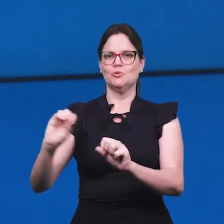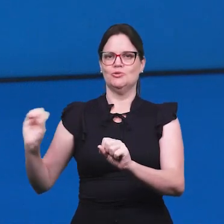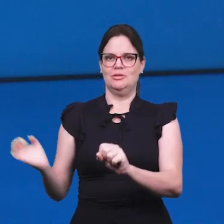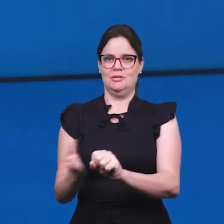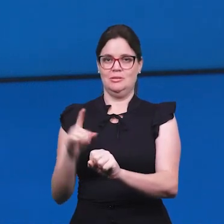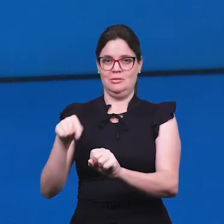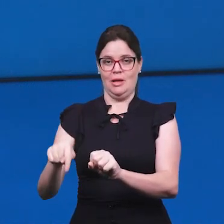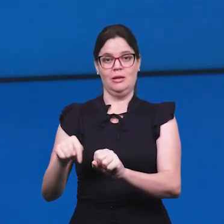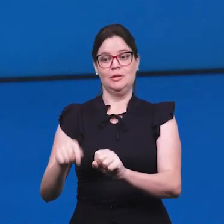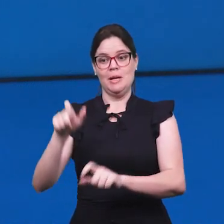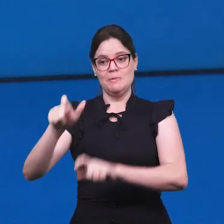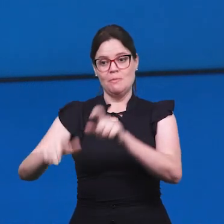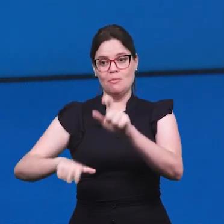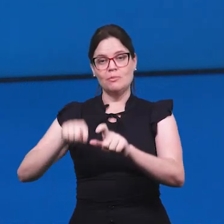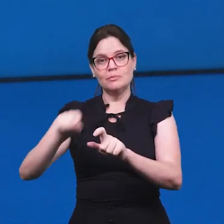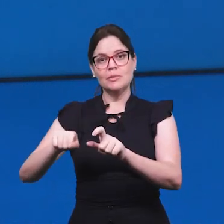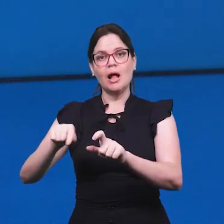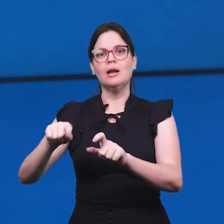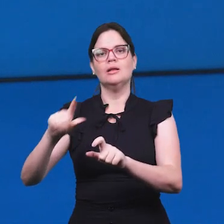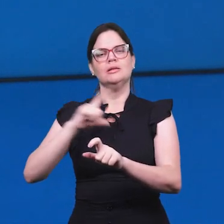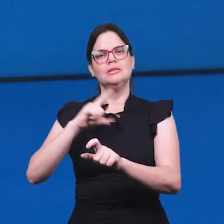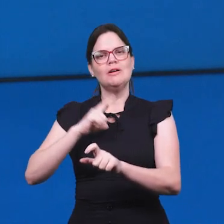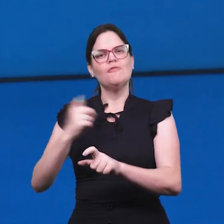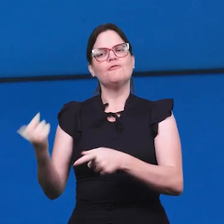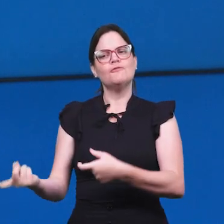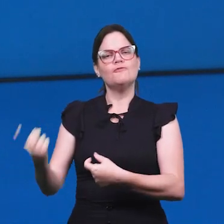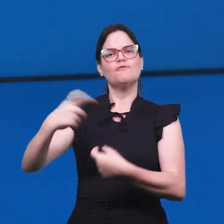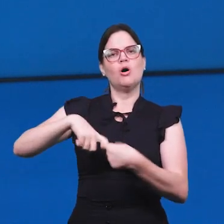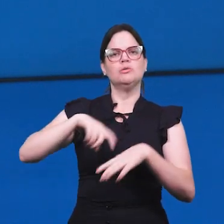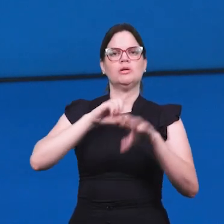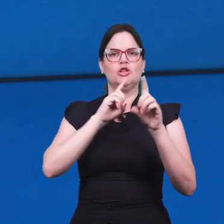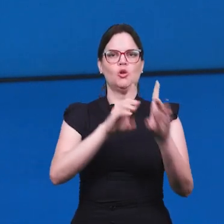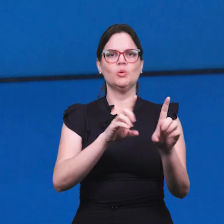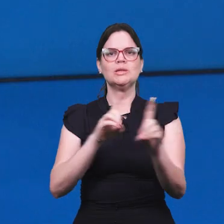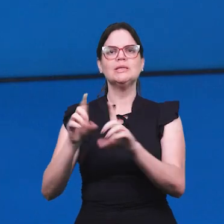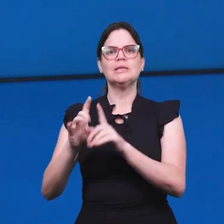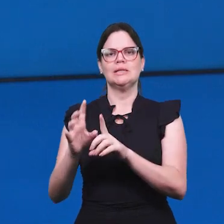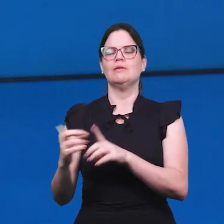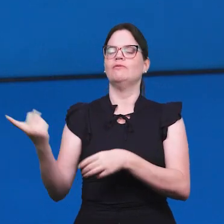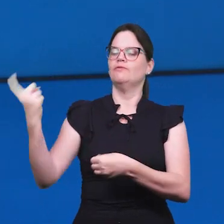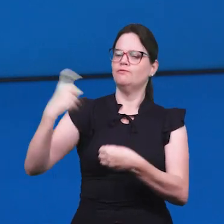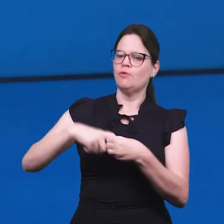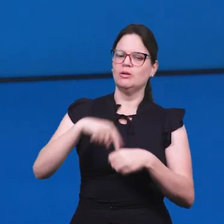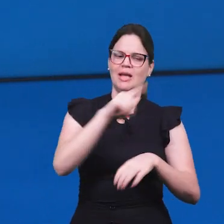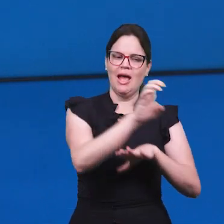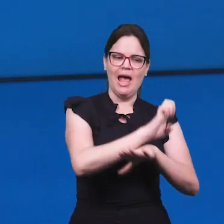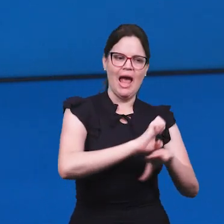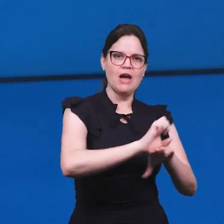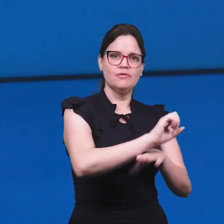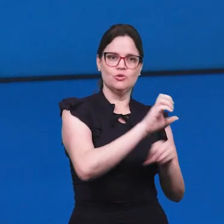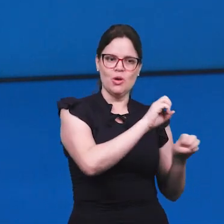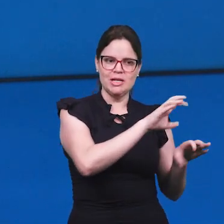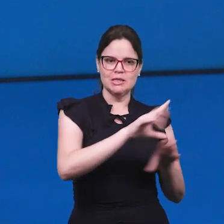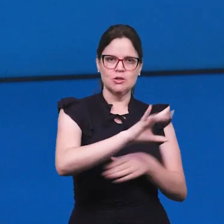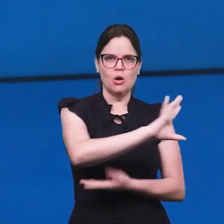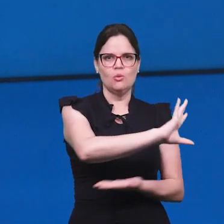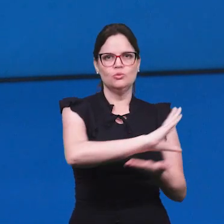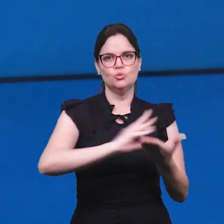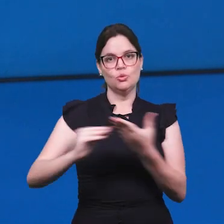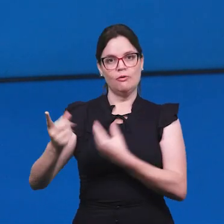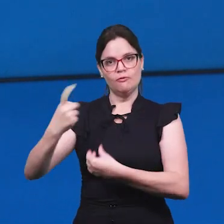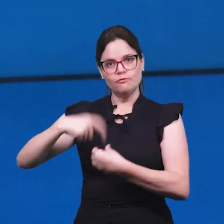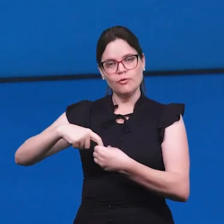marcou aquele período ali, né? As pessoas ali retornassem à doutrina da palavra de Deus, né? E deixassem